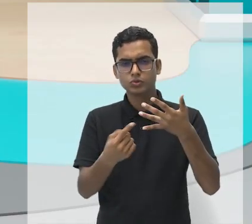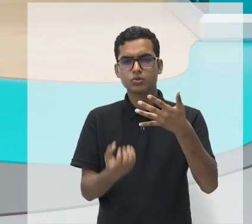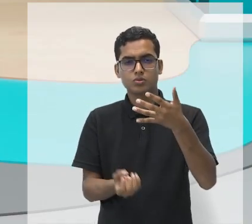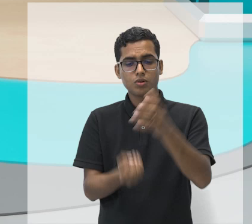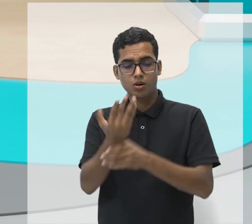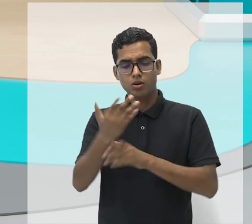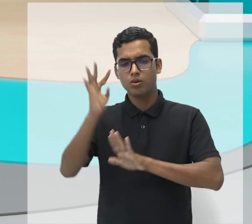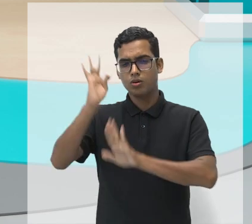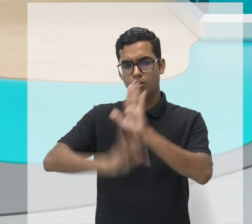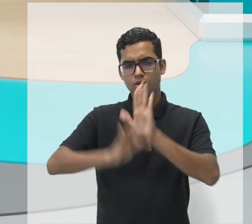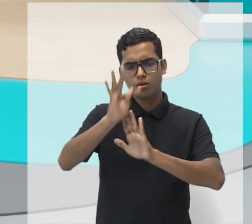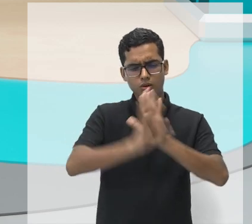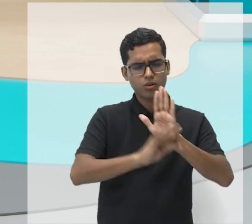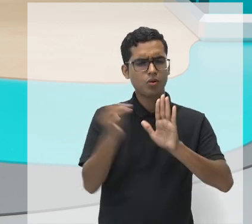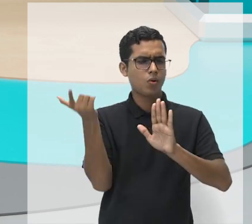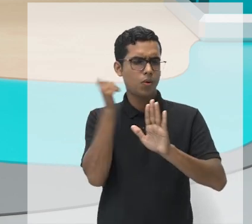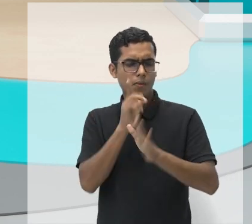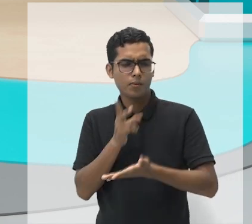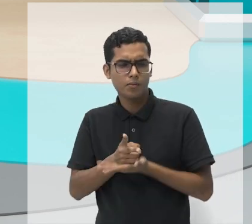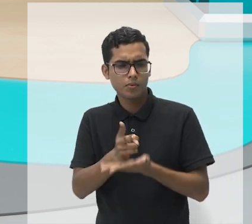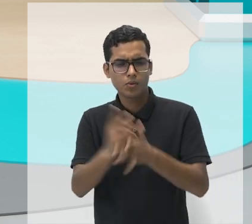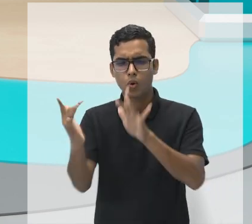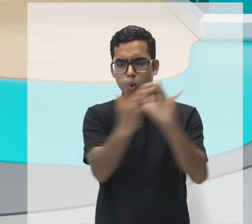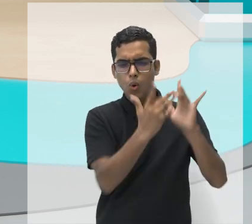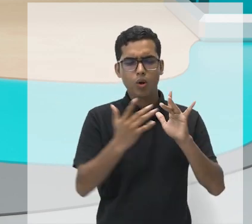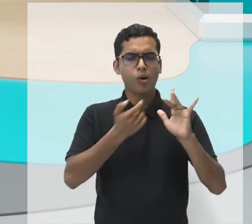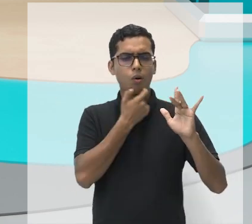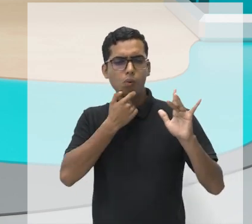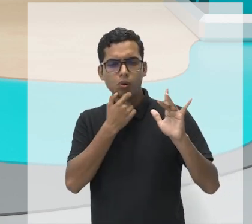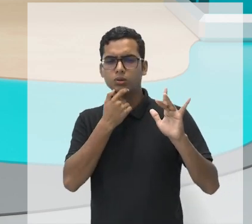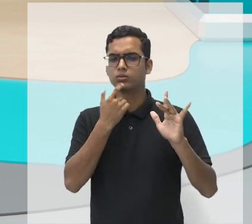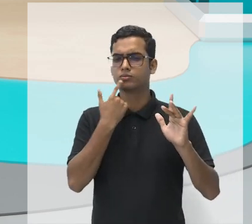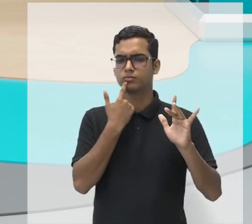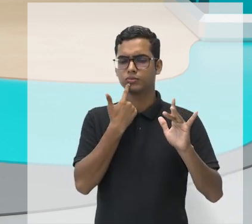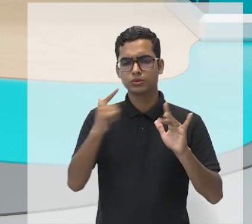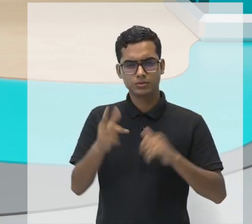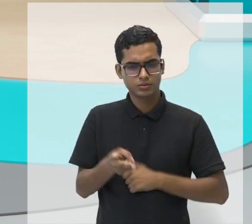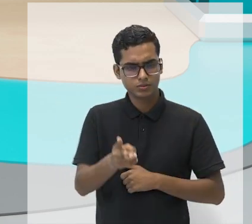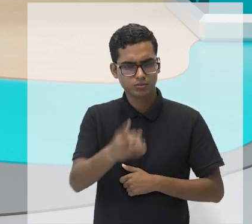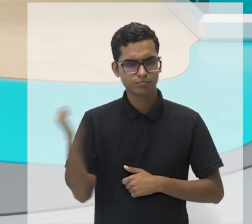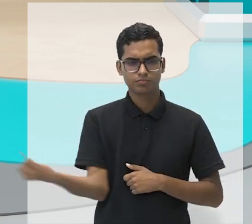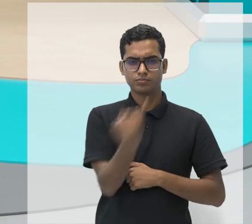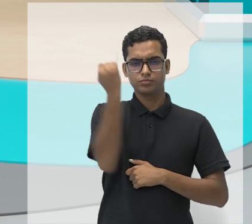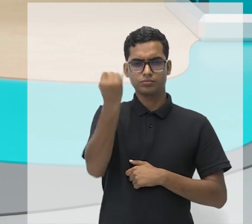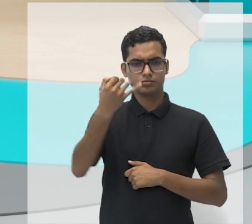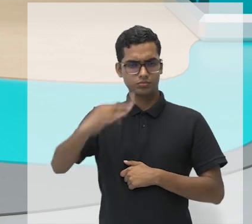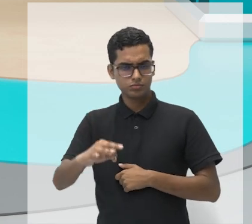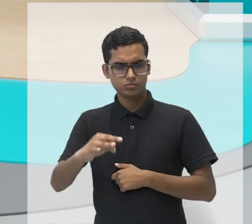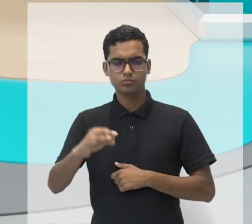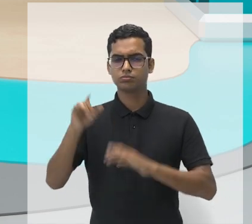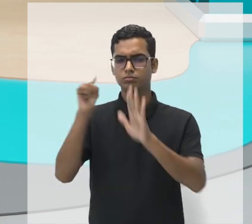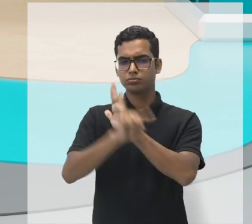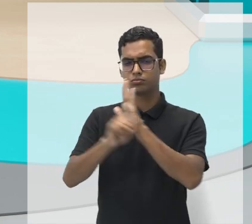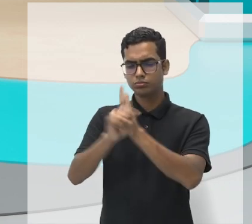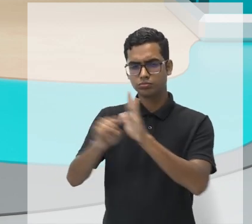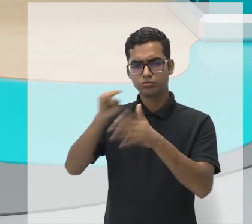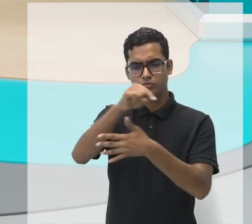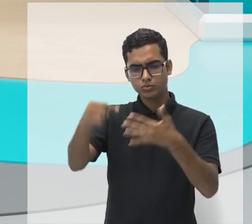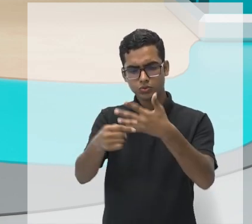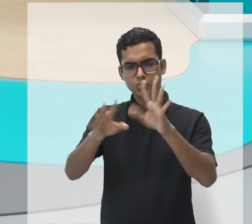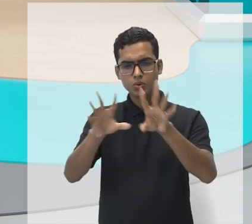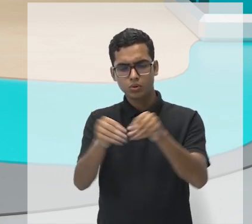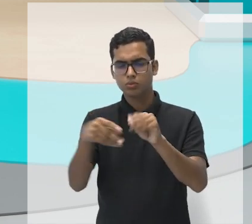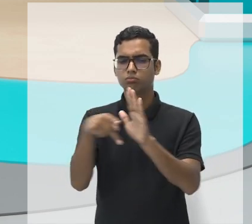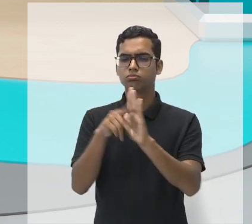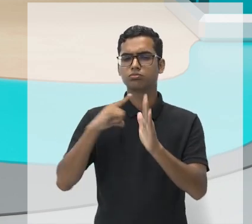pequeno texto aí na casa de vocês, continuar sempre em contato com a língua, isso é muito importante, tá certo? E com essas perguntas aí que dão um